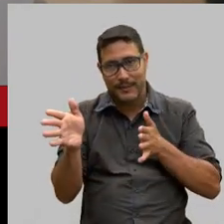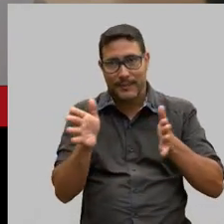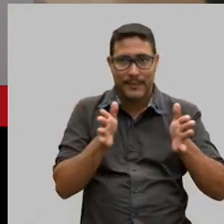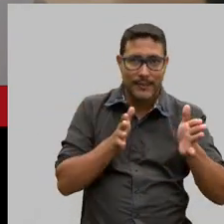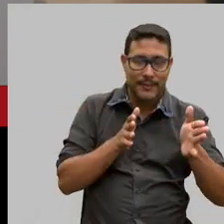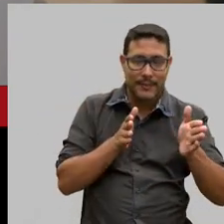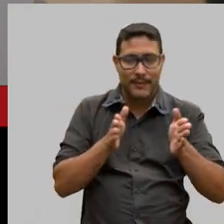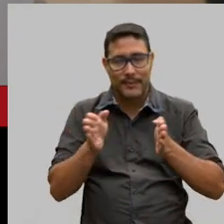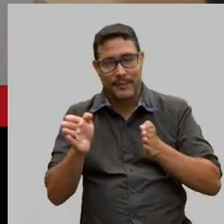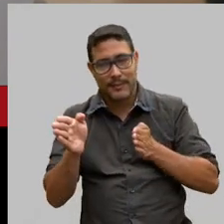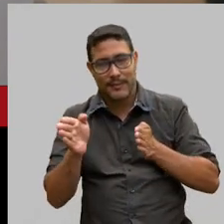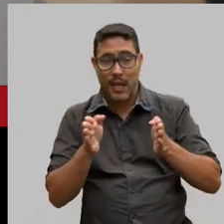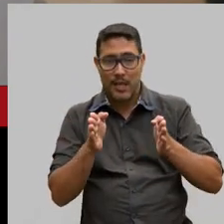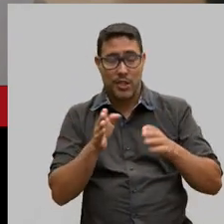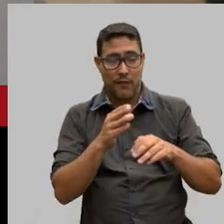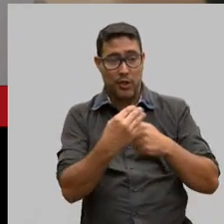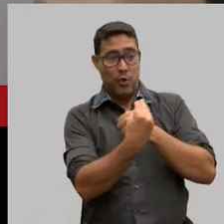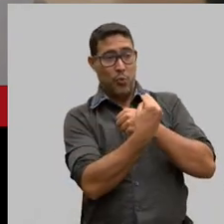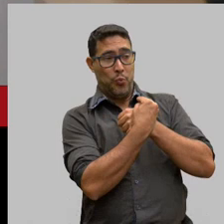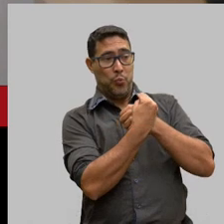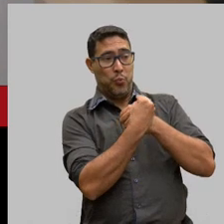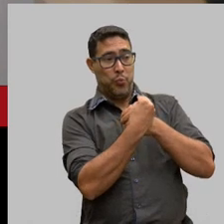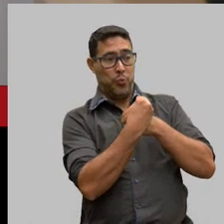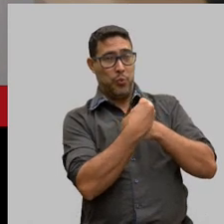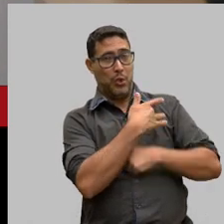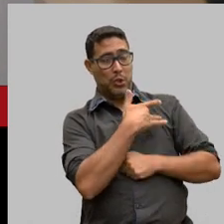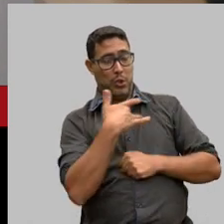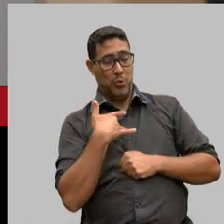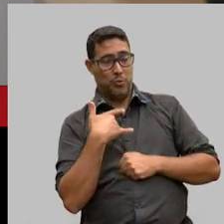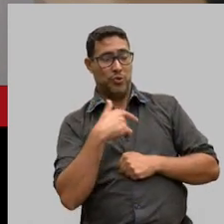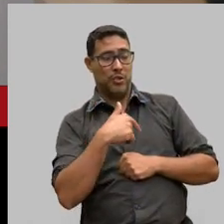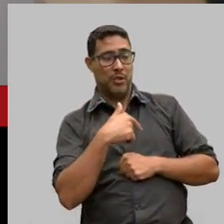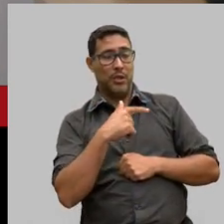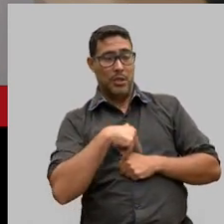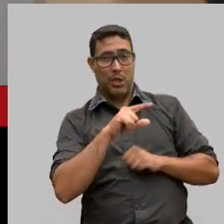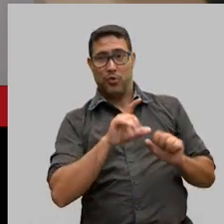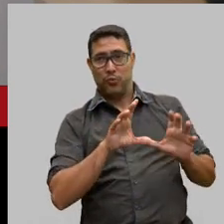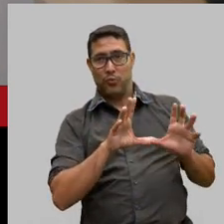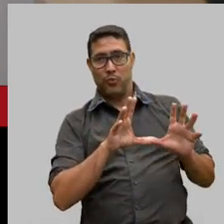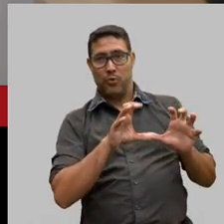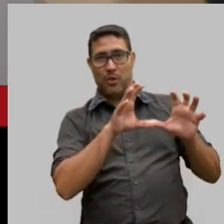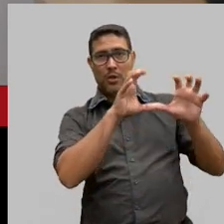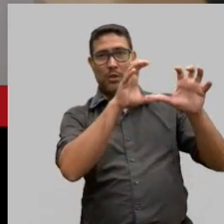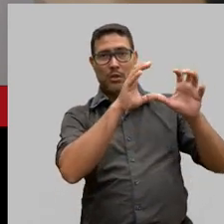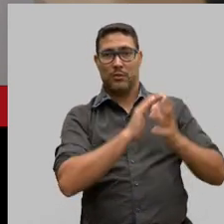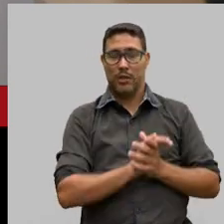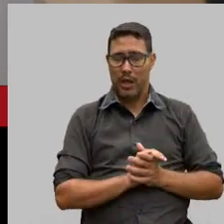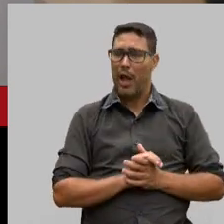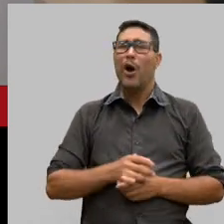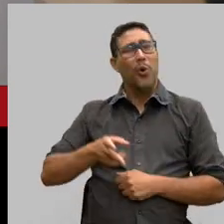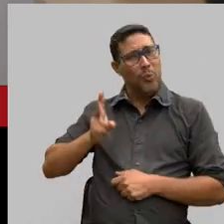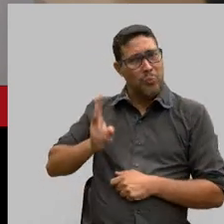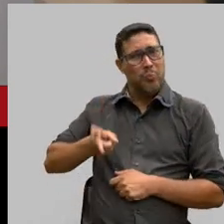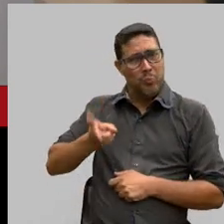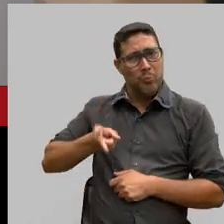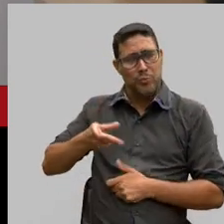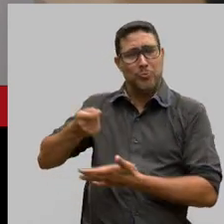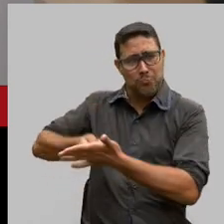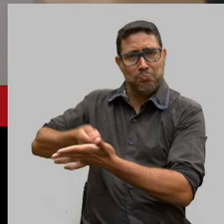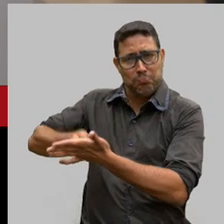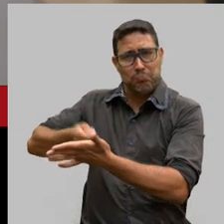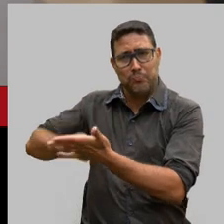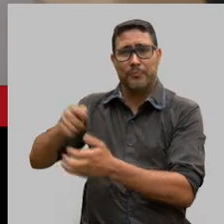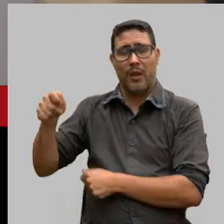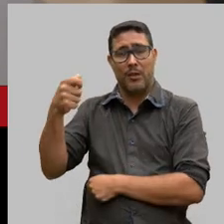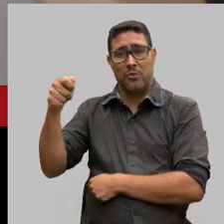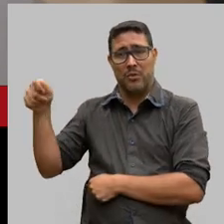tinha que cuidar da saúde tava enfrentando um câncer continuava militando na associação que aí